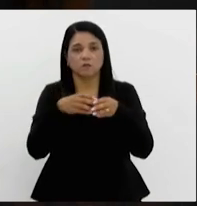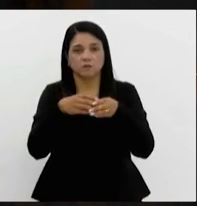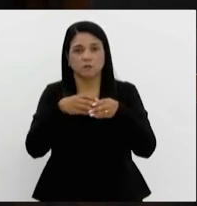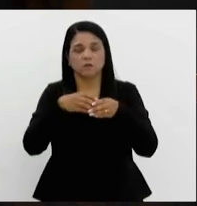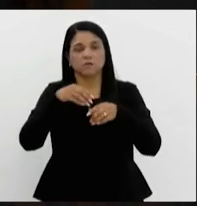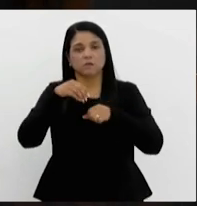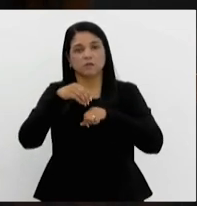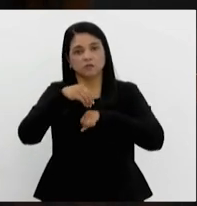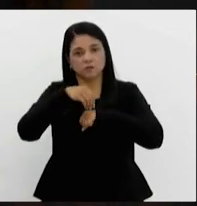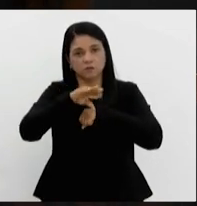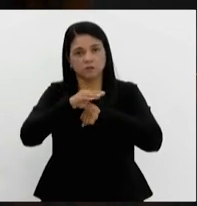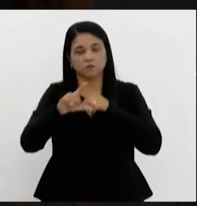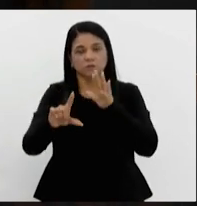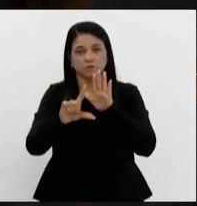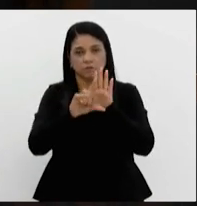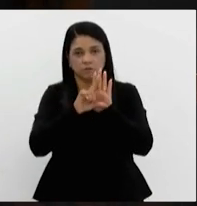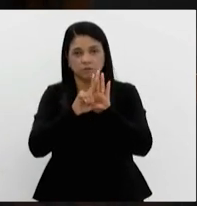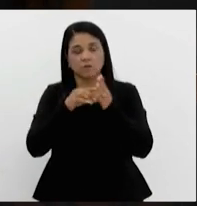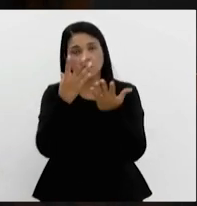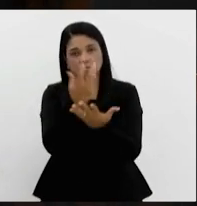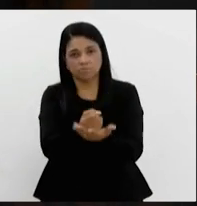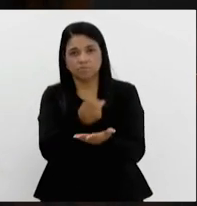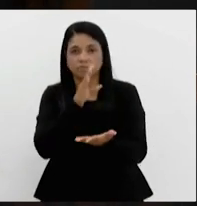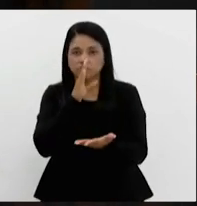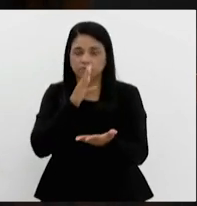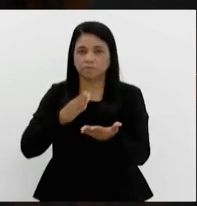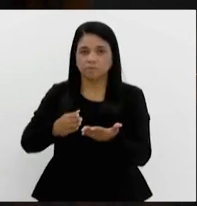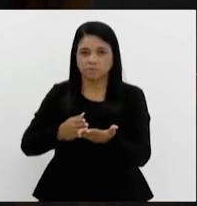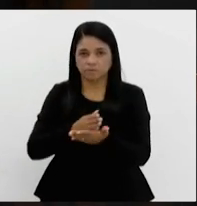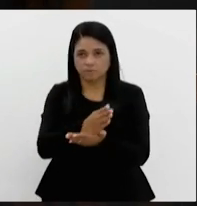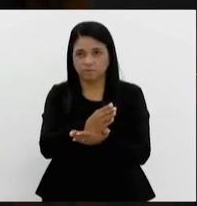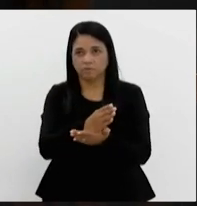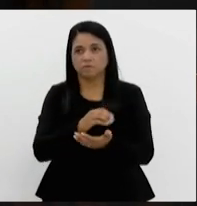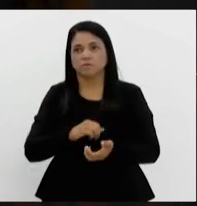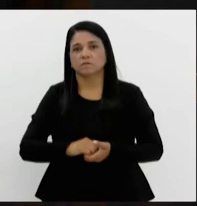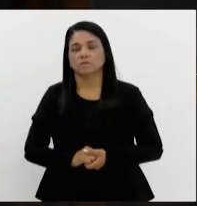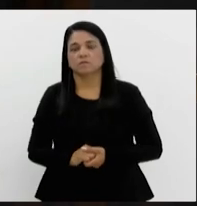Legislativa. Senhores que aprovam, como estão? Aprovado.